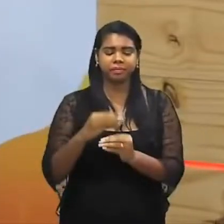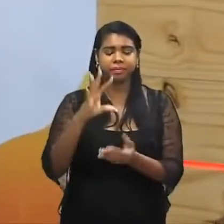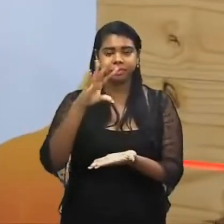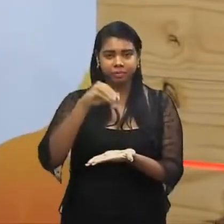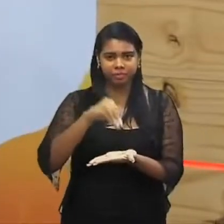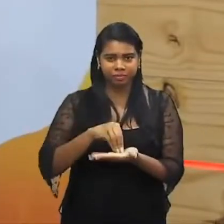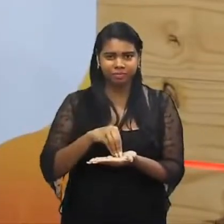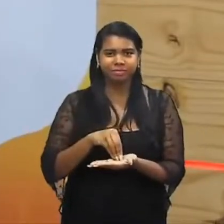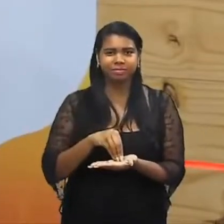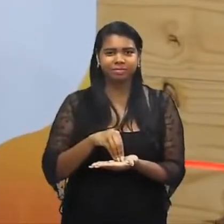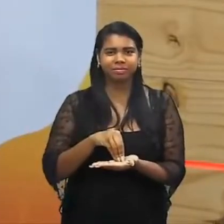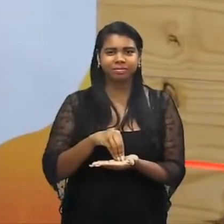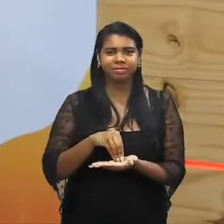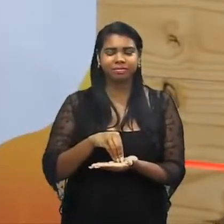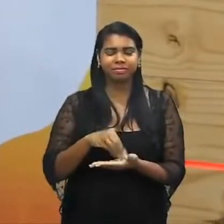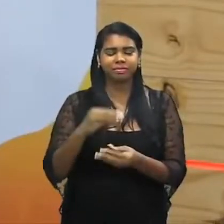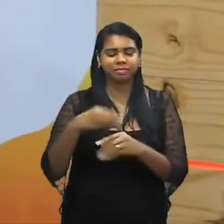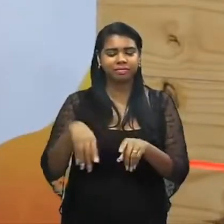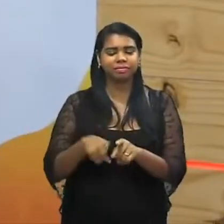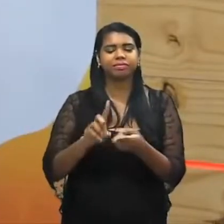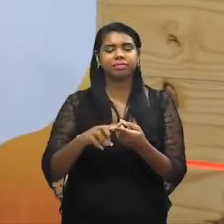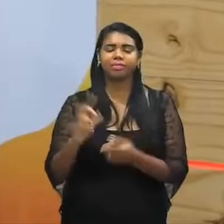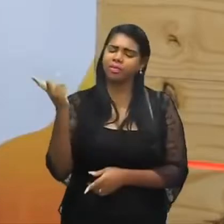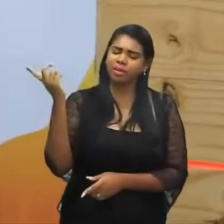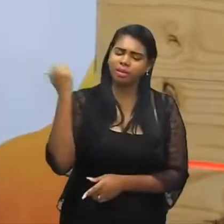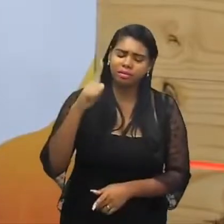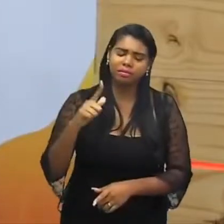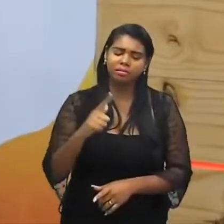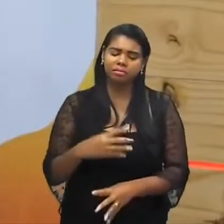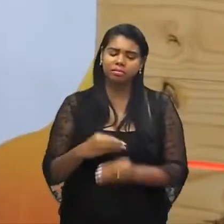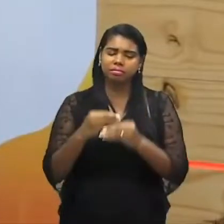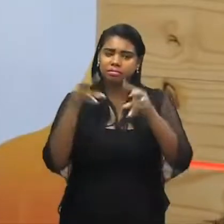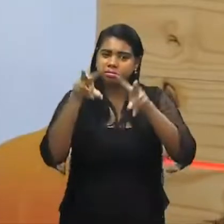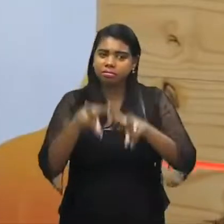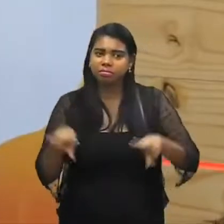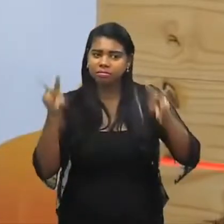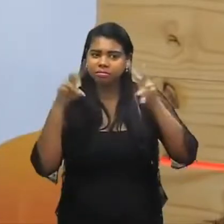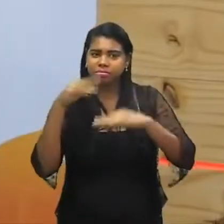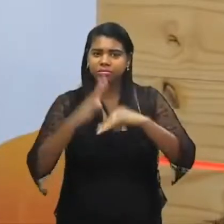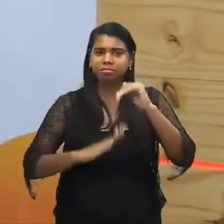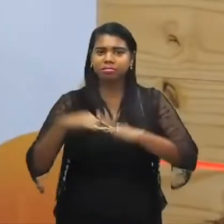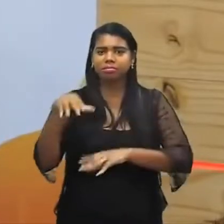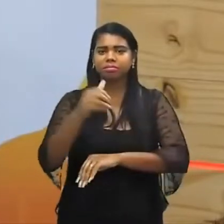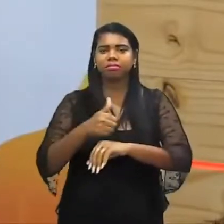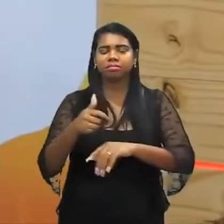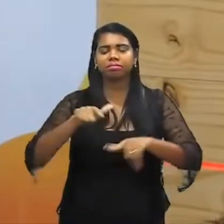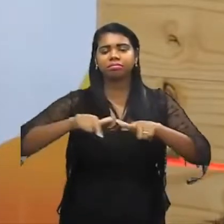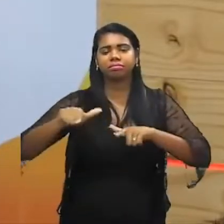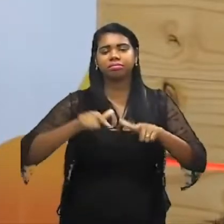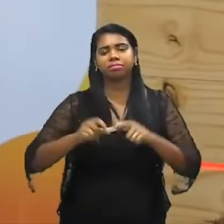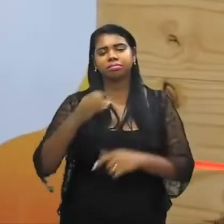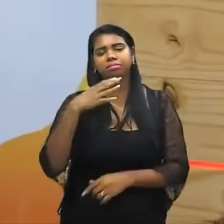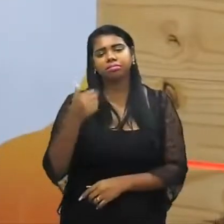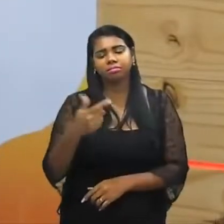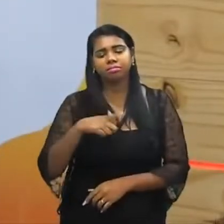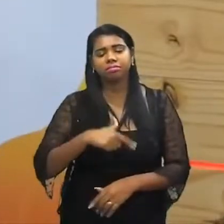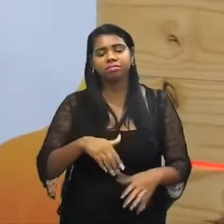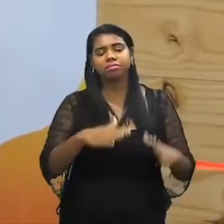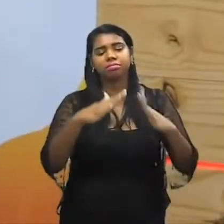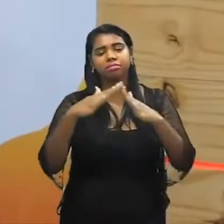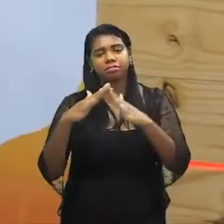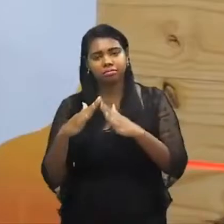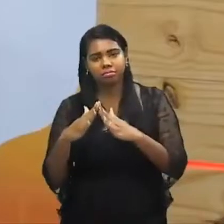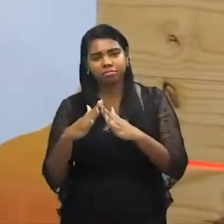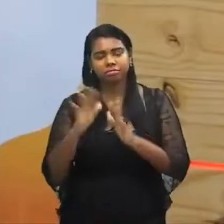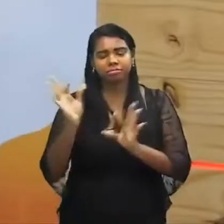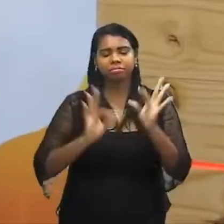daqueles elementos que são inerentes a ele, ele conseguiu construir uma visão profissional. Então, ele tem um espaço, uma casa Bajado, onde